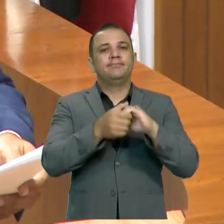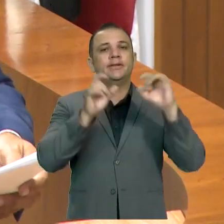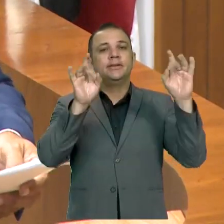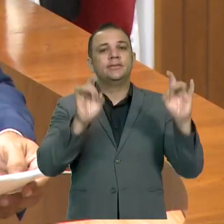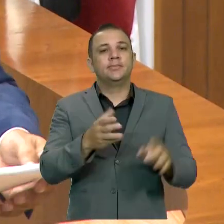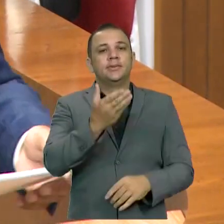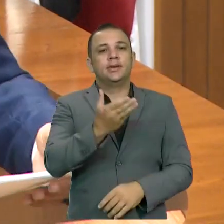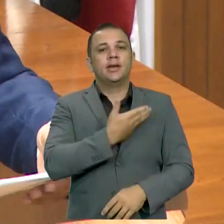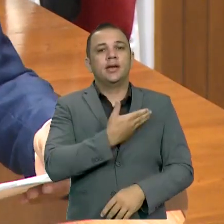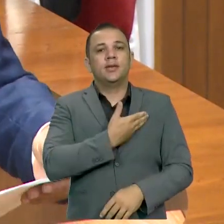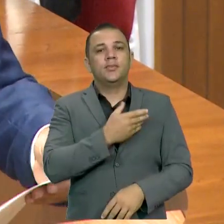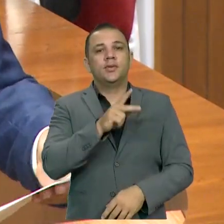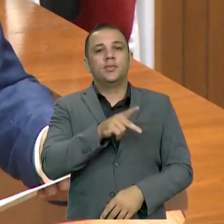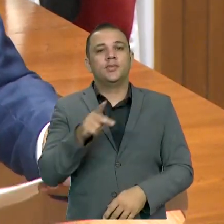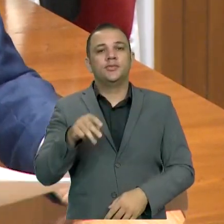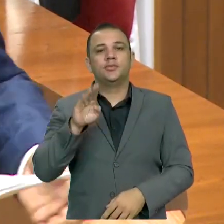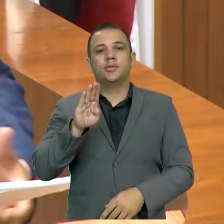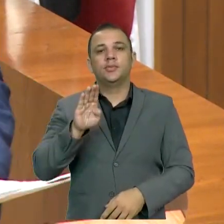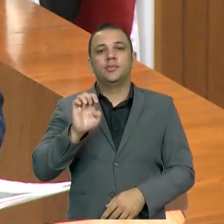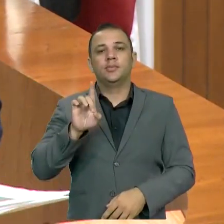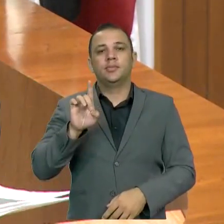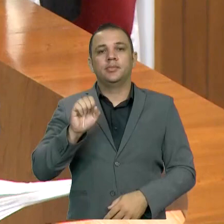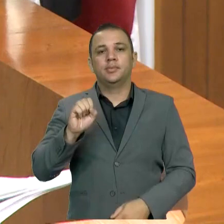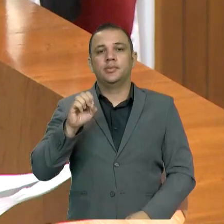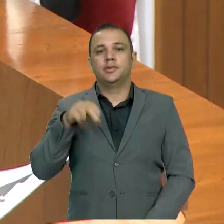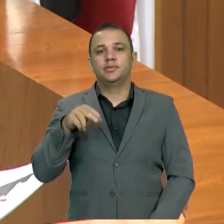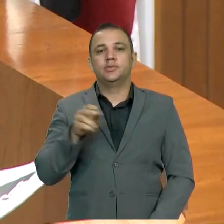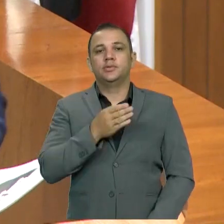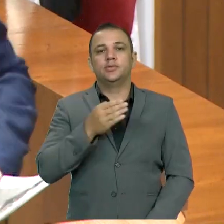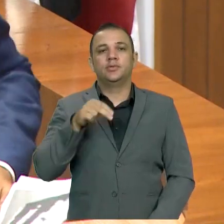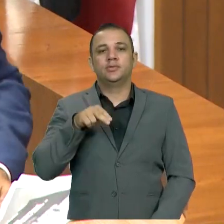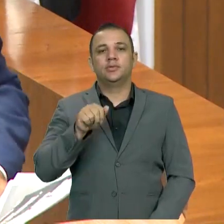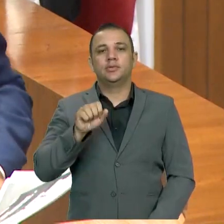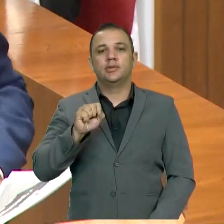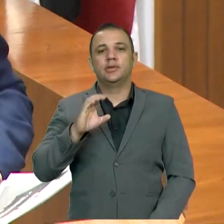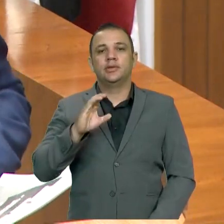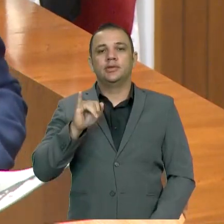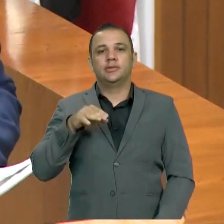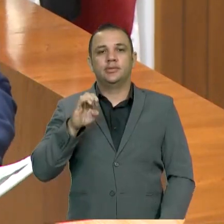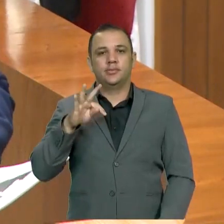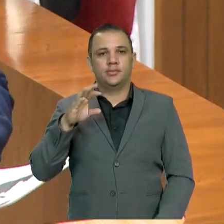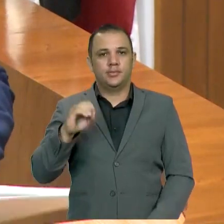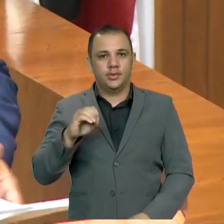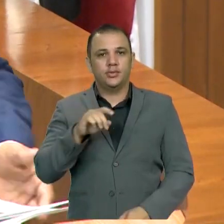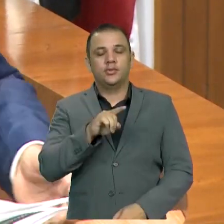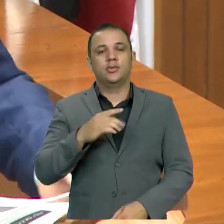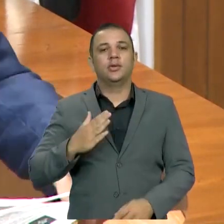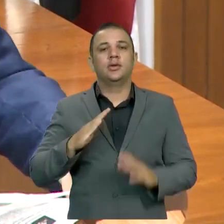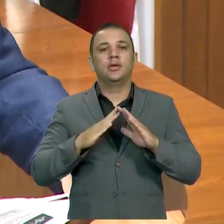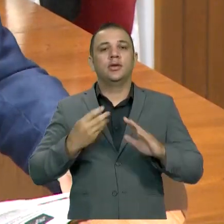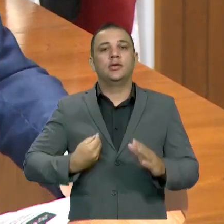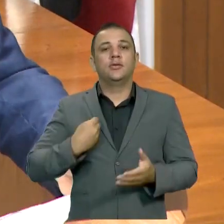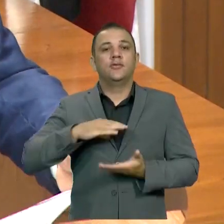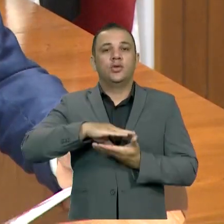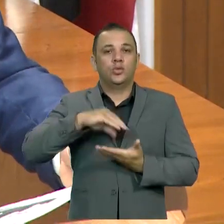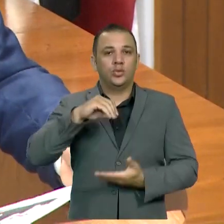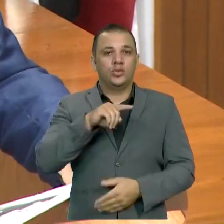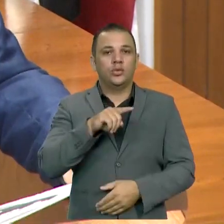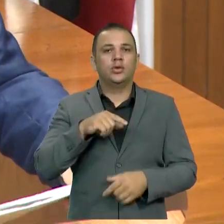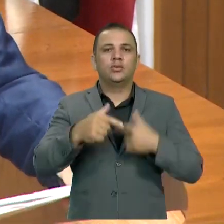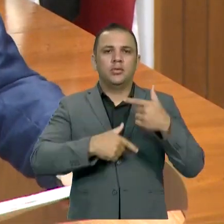amigo professor Bergson Nascimento, lá da cidade de Tutóia, que realiza um projeto belíssimo, que é o projeto